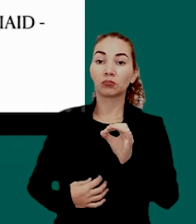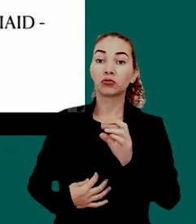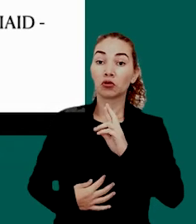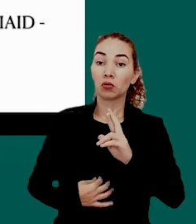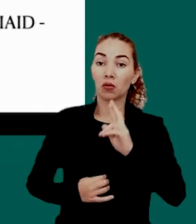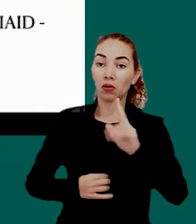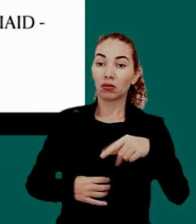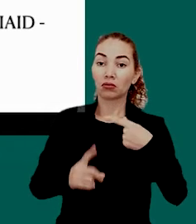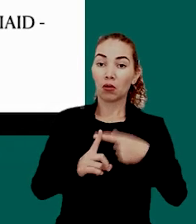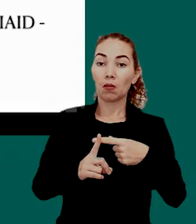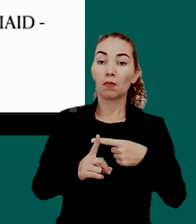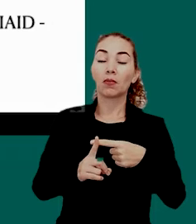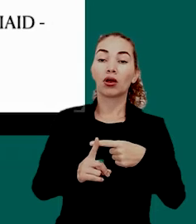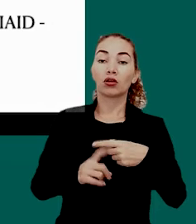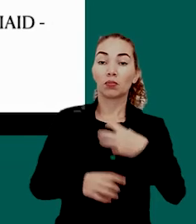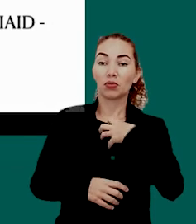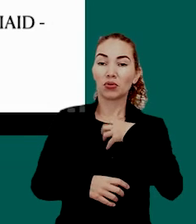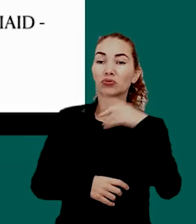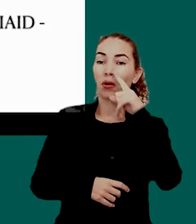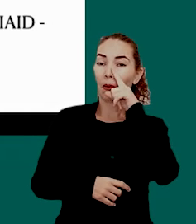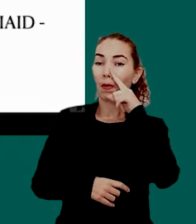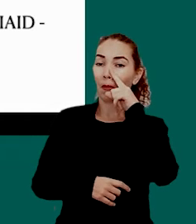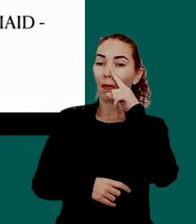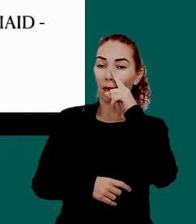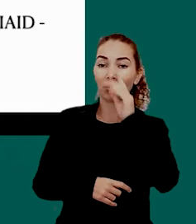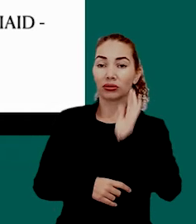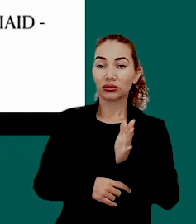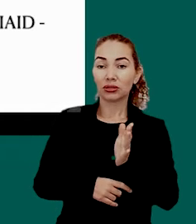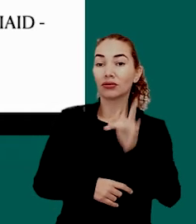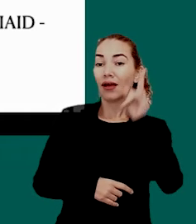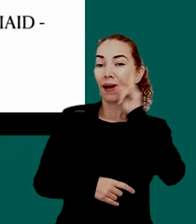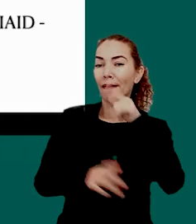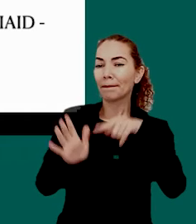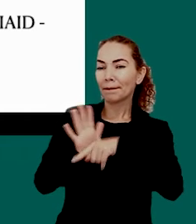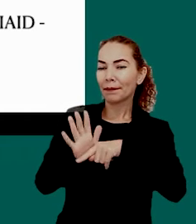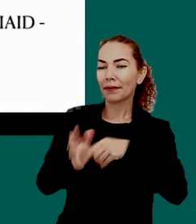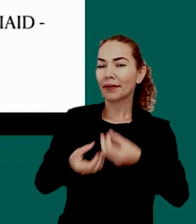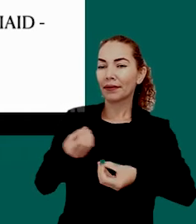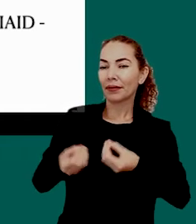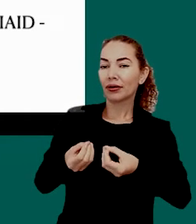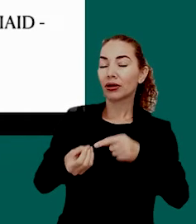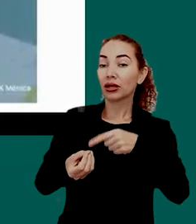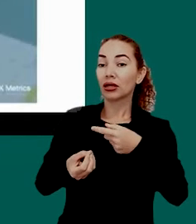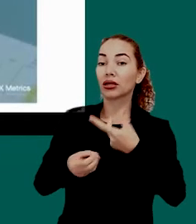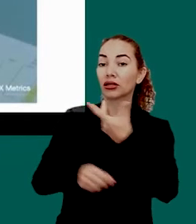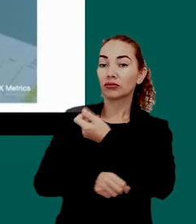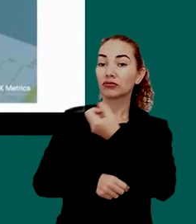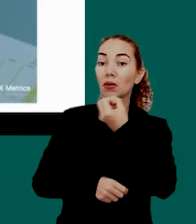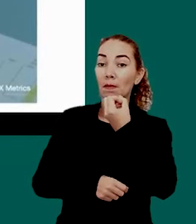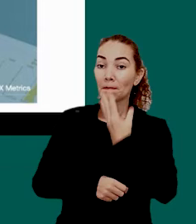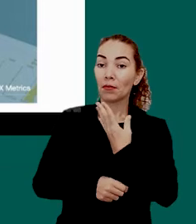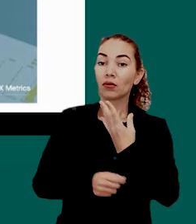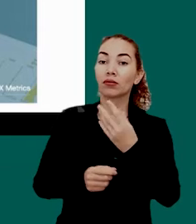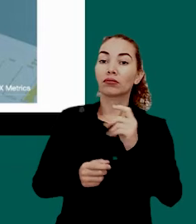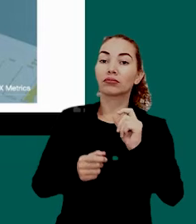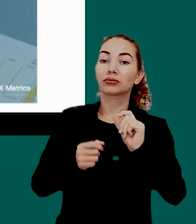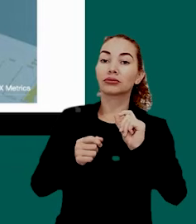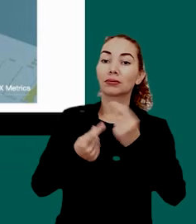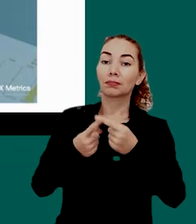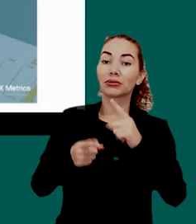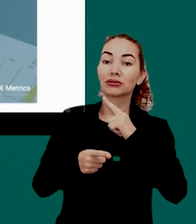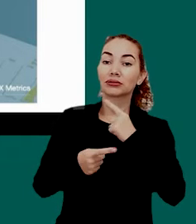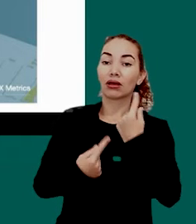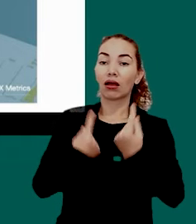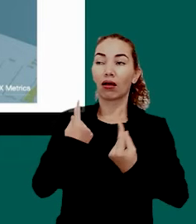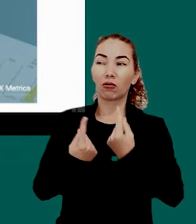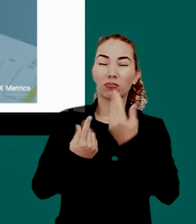contra casos graves, dado que foi contestado pelo NIH americano, né? E essa é uma vacina que a gente vê que tem sido muito contestada e tem gerado algum